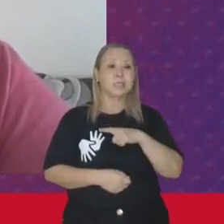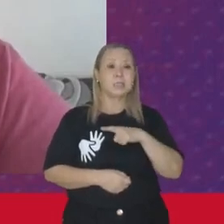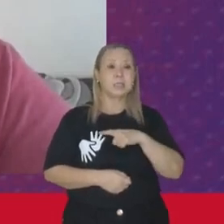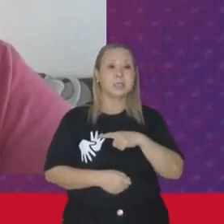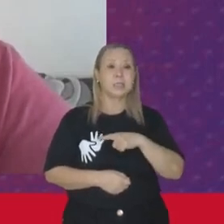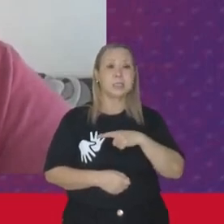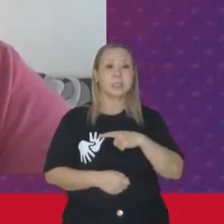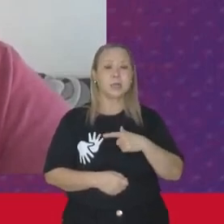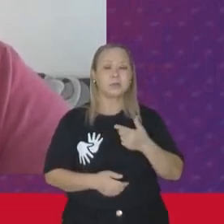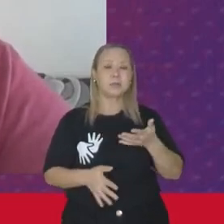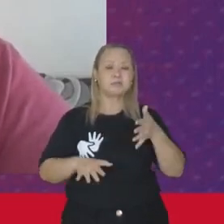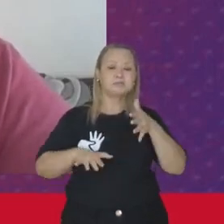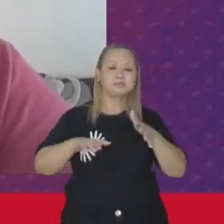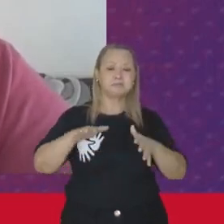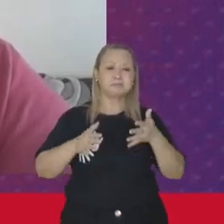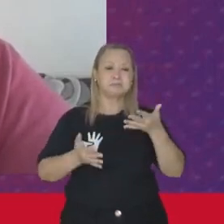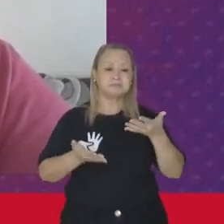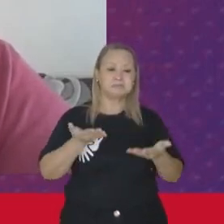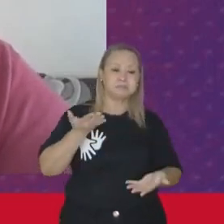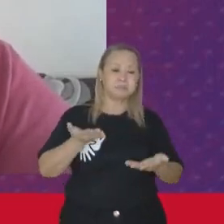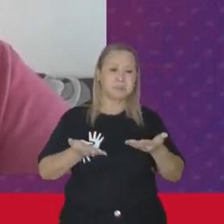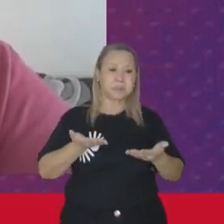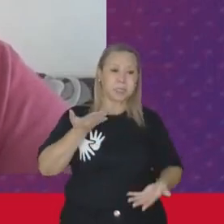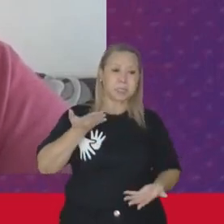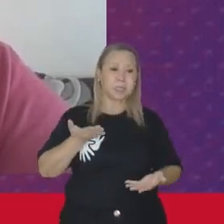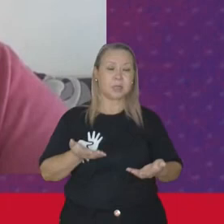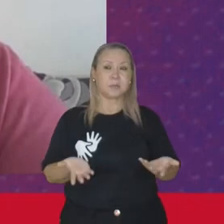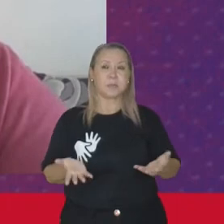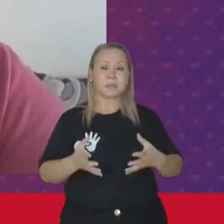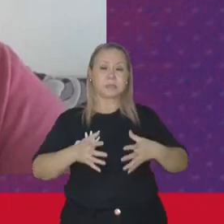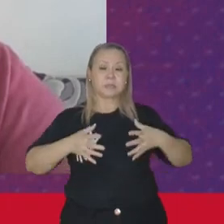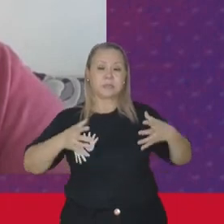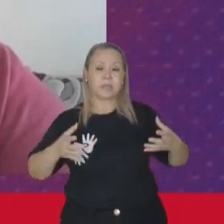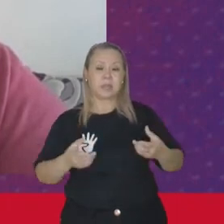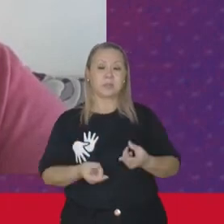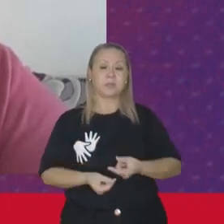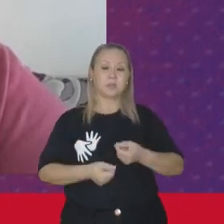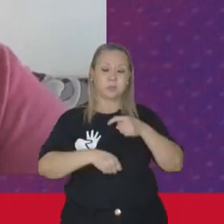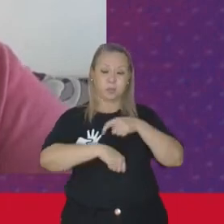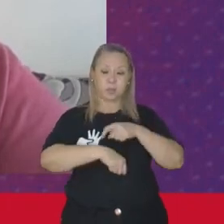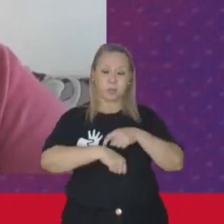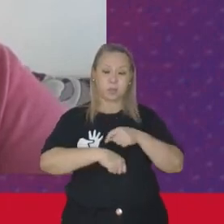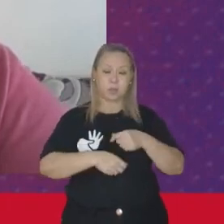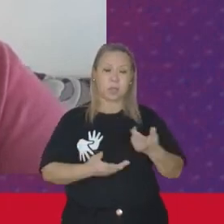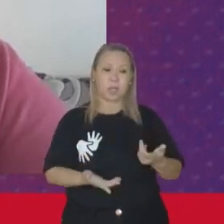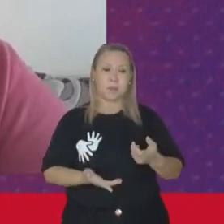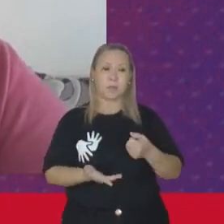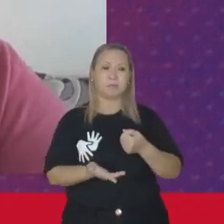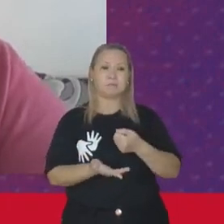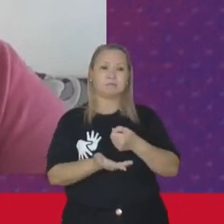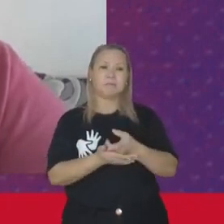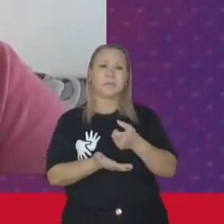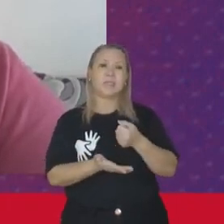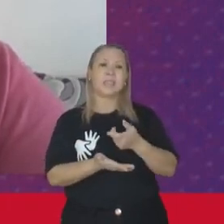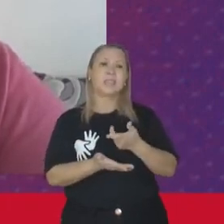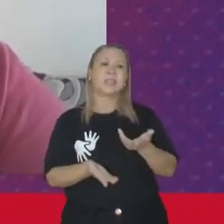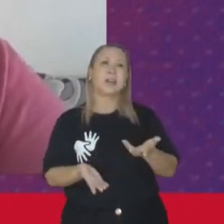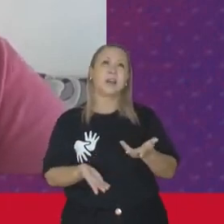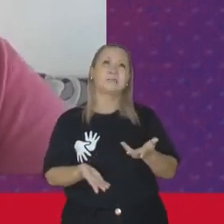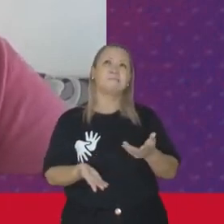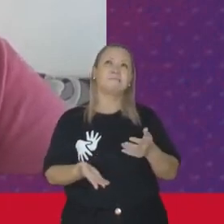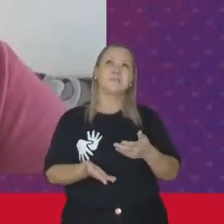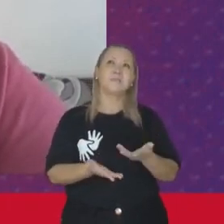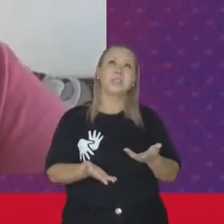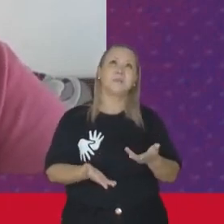um desequilíbrio, digamos, enorme no tempo gasto por homens e mulheres no que